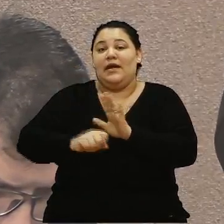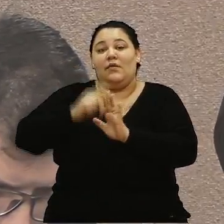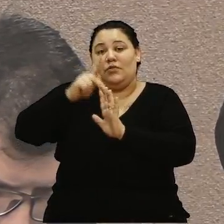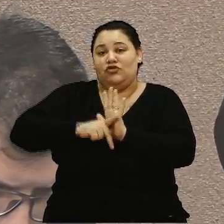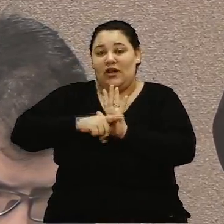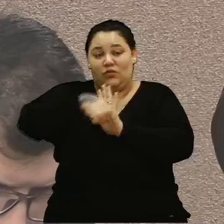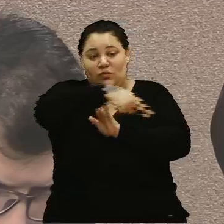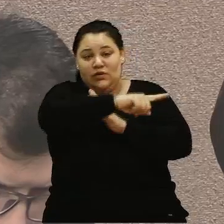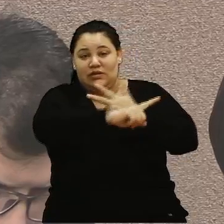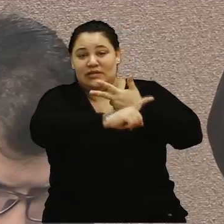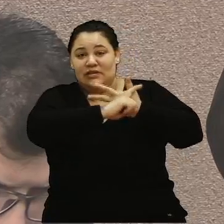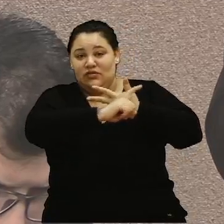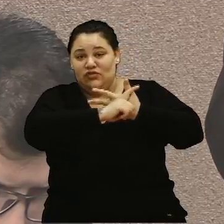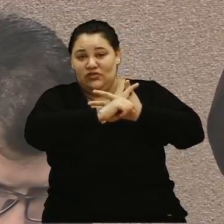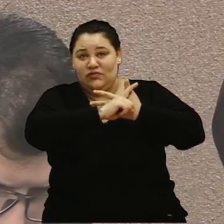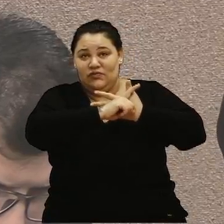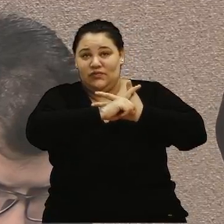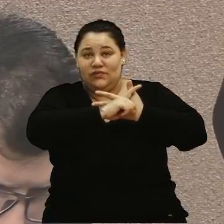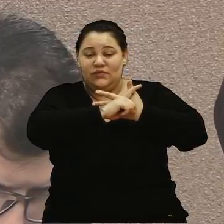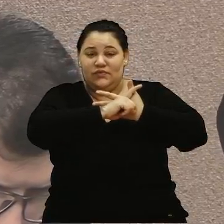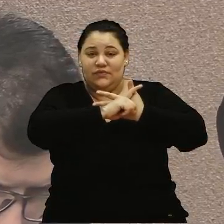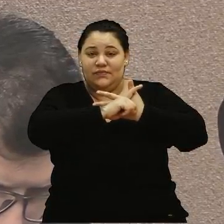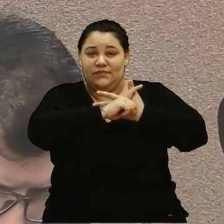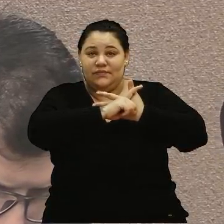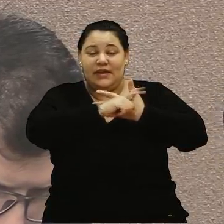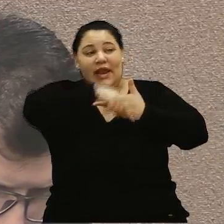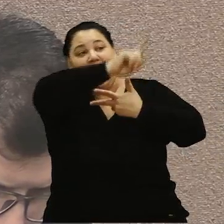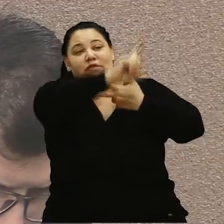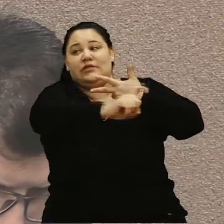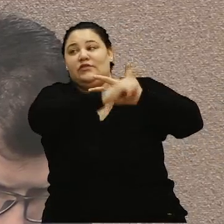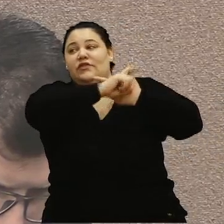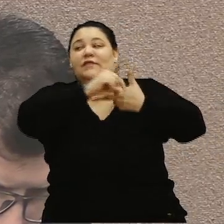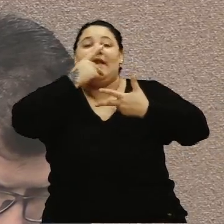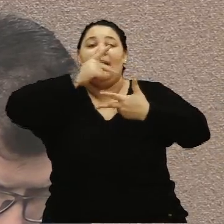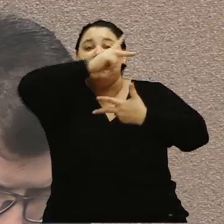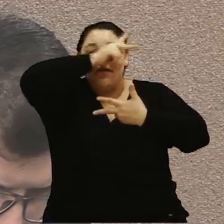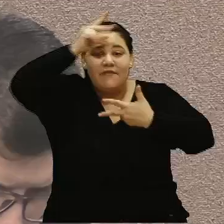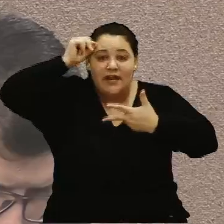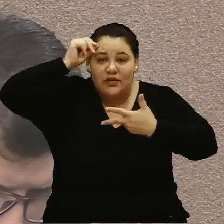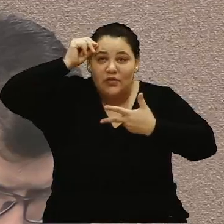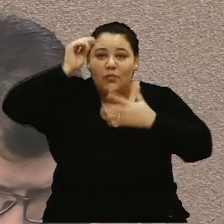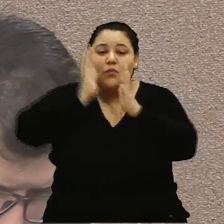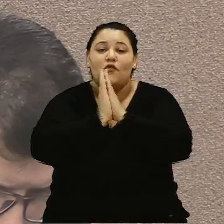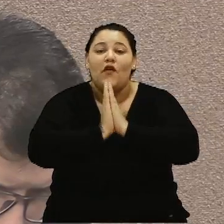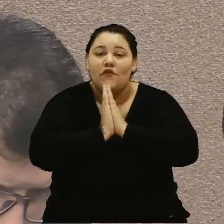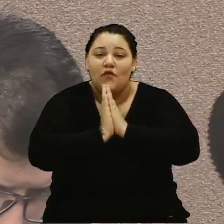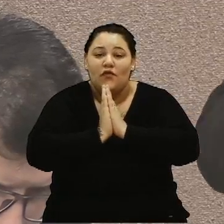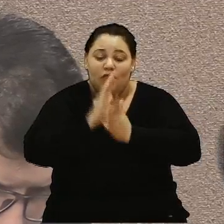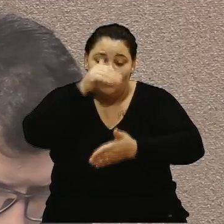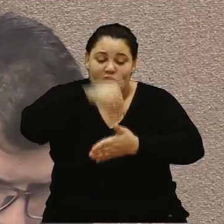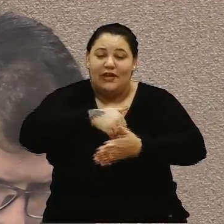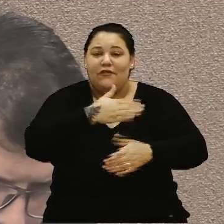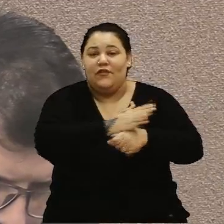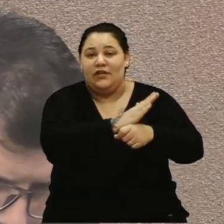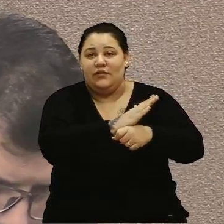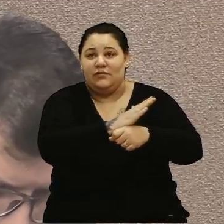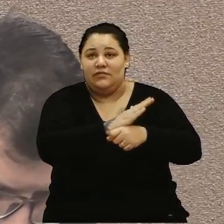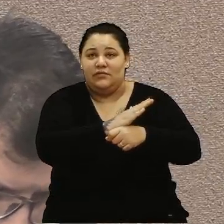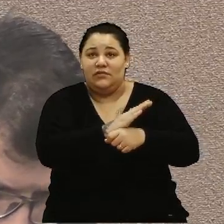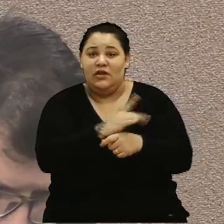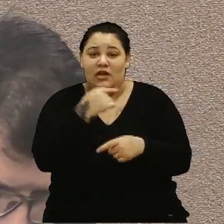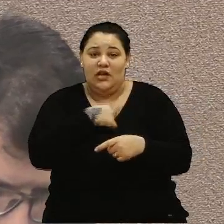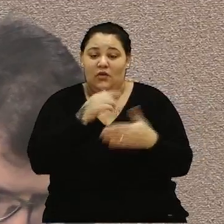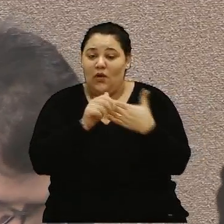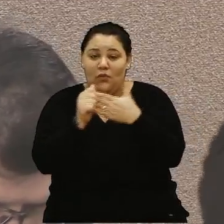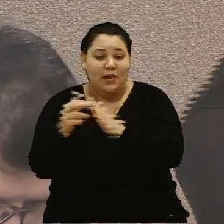executivo, atravessar a praça aqui, e ir lá dizer, prefeito, por favor, vamos votar favorável. Eu agi conforme o regimento